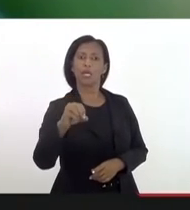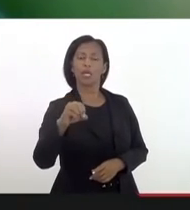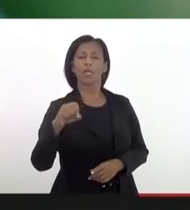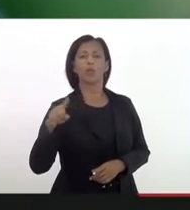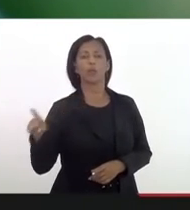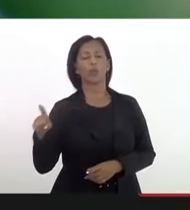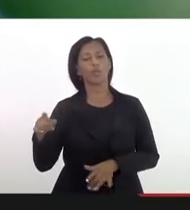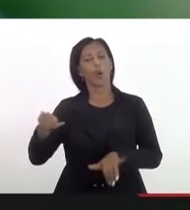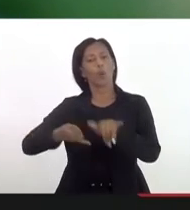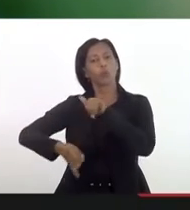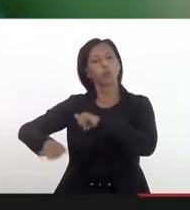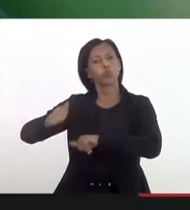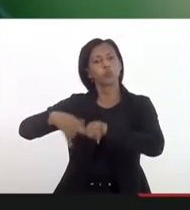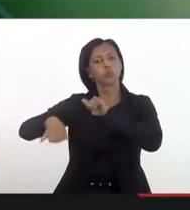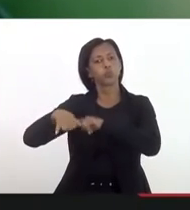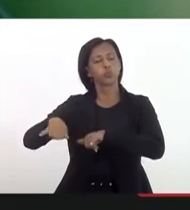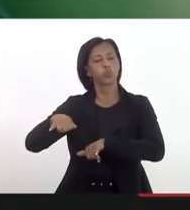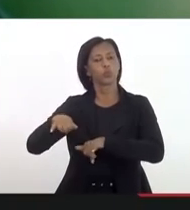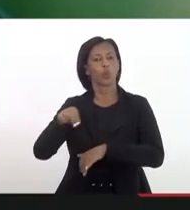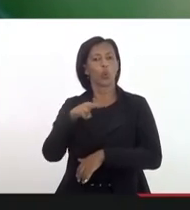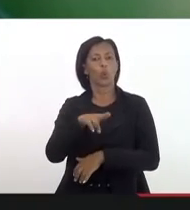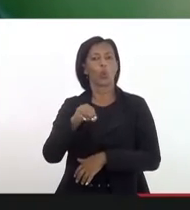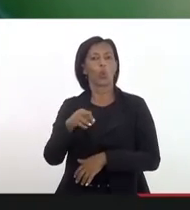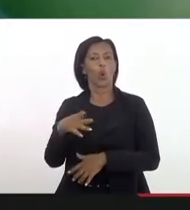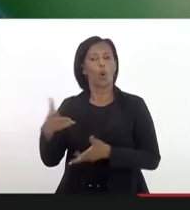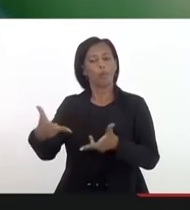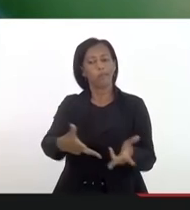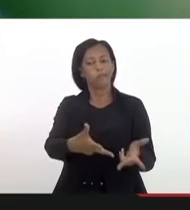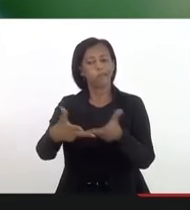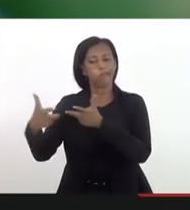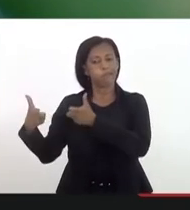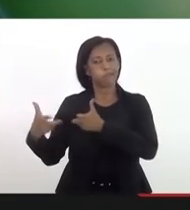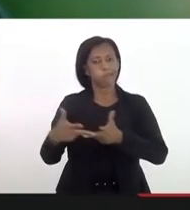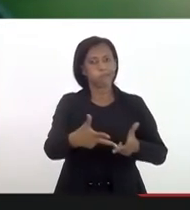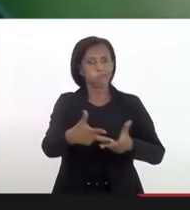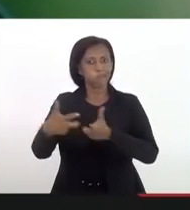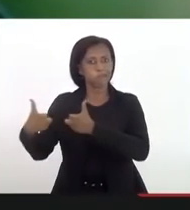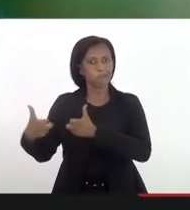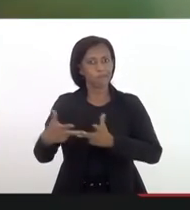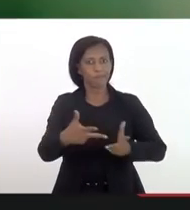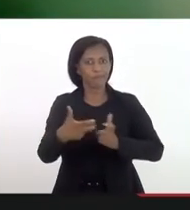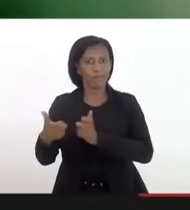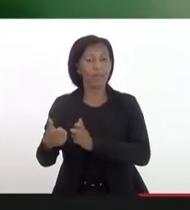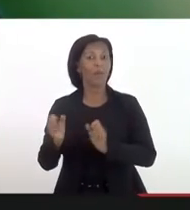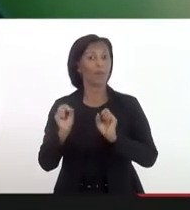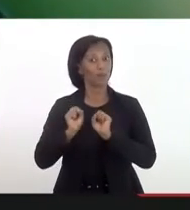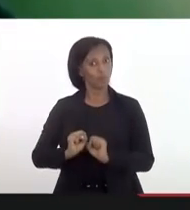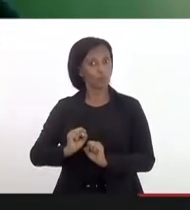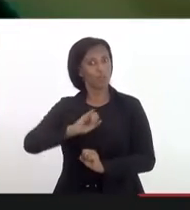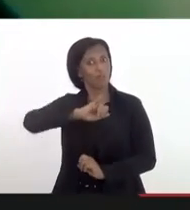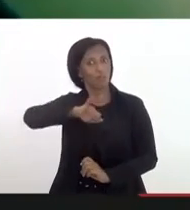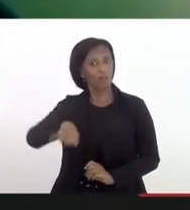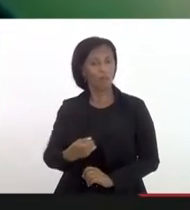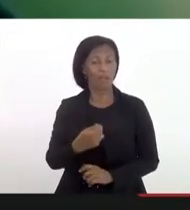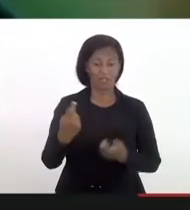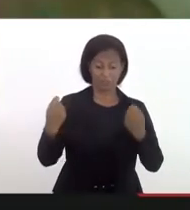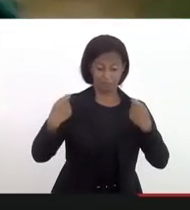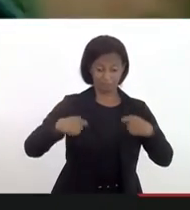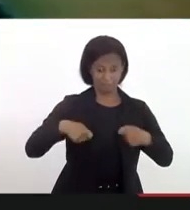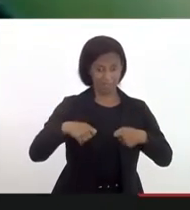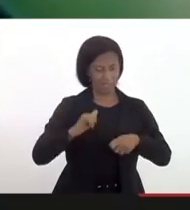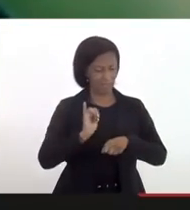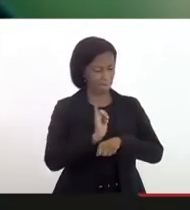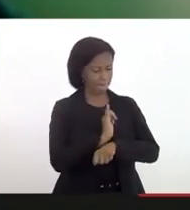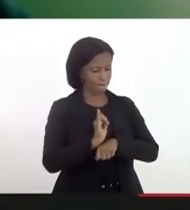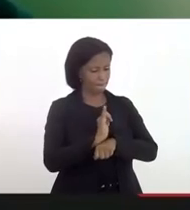que é um subproduto nobre dessa extração da UPGN. E, enfim, ou seja, a gente precisa